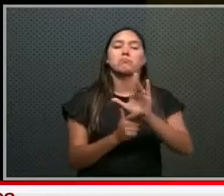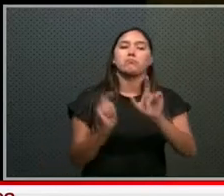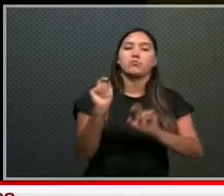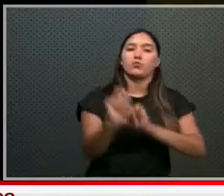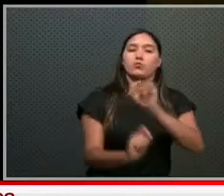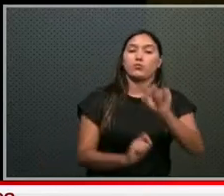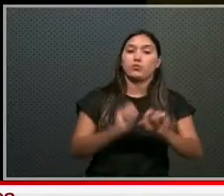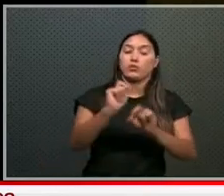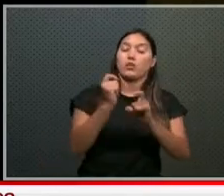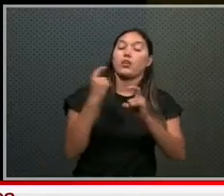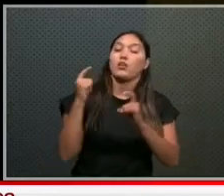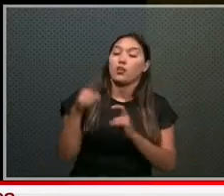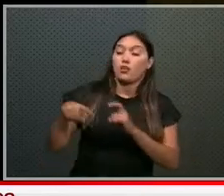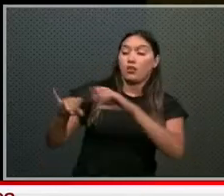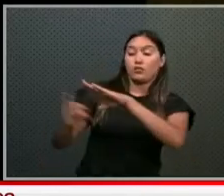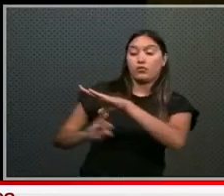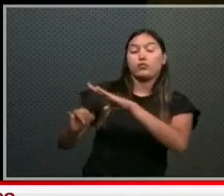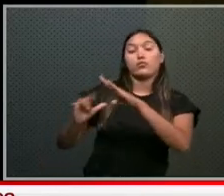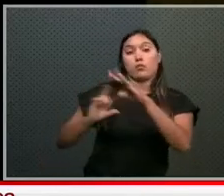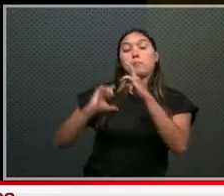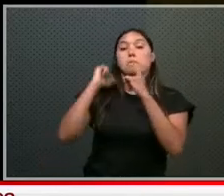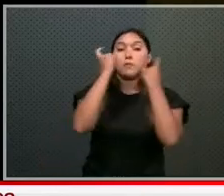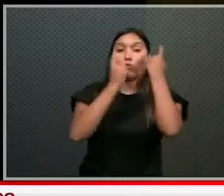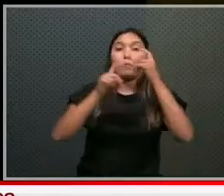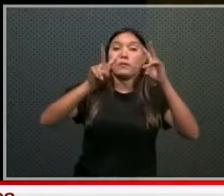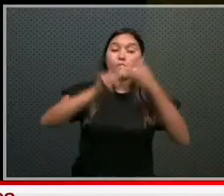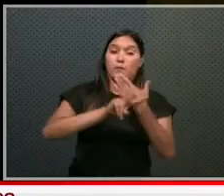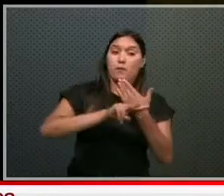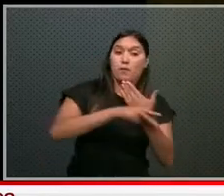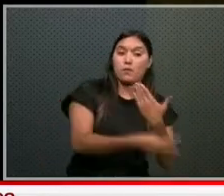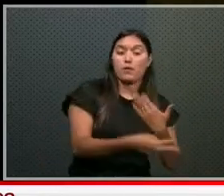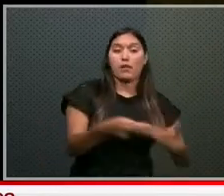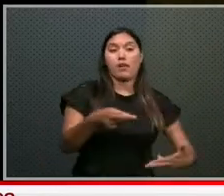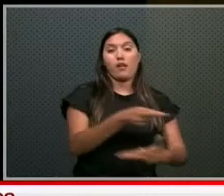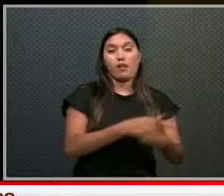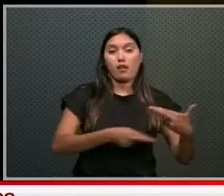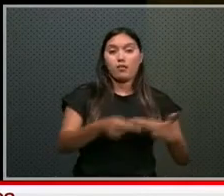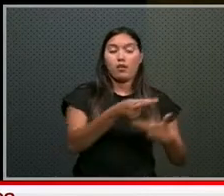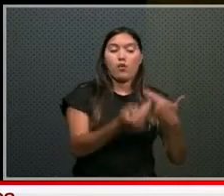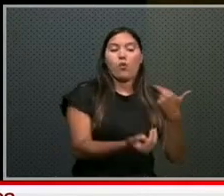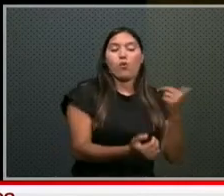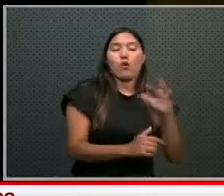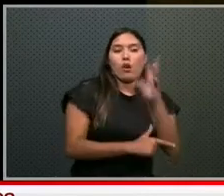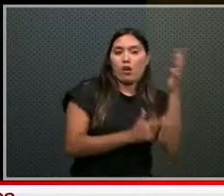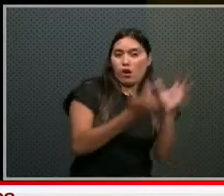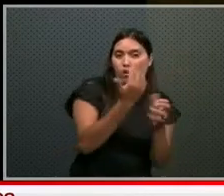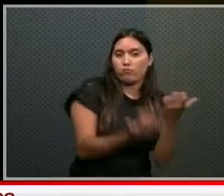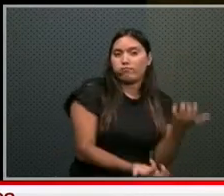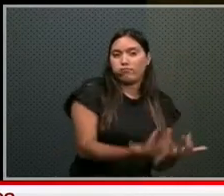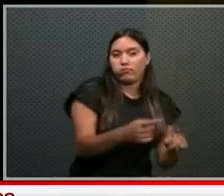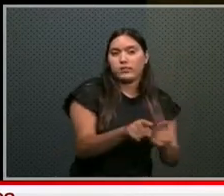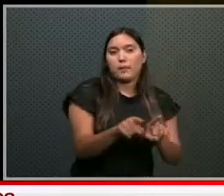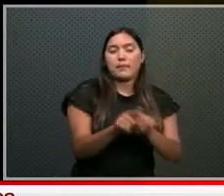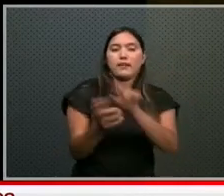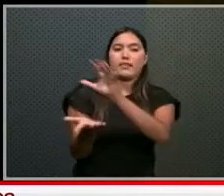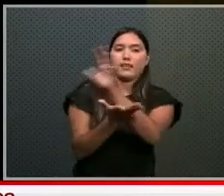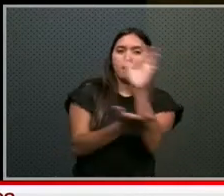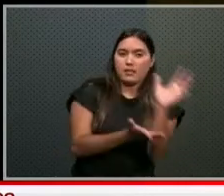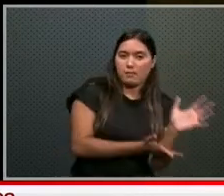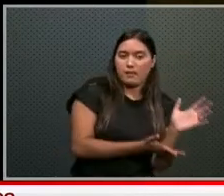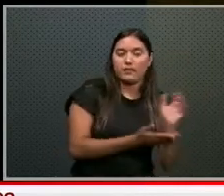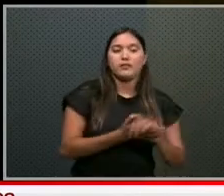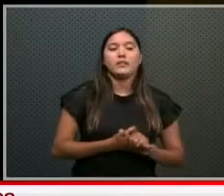a redução de danos e impactos relacionados principalmente a queimadas e a desmatamento